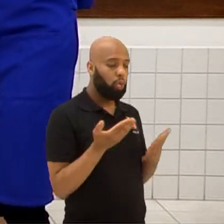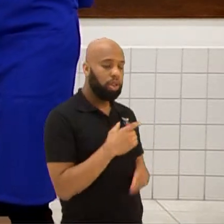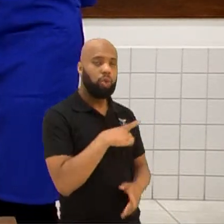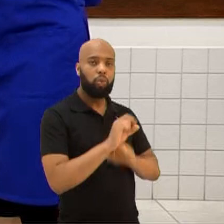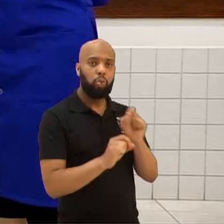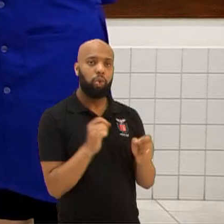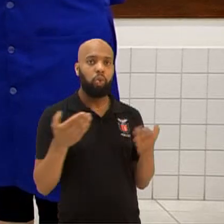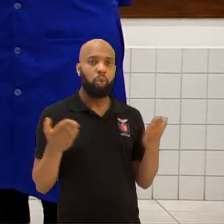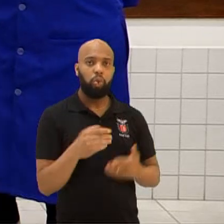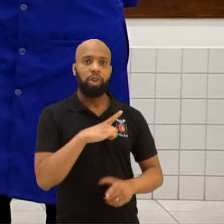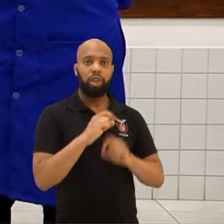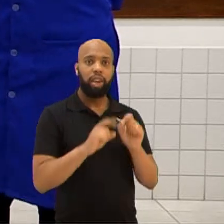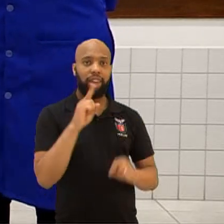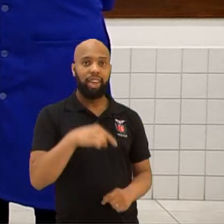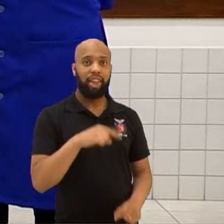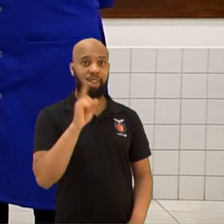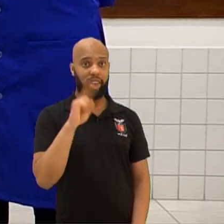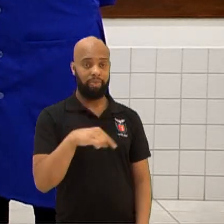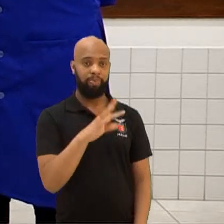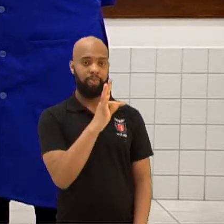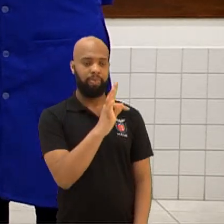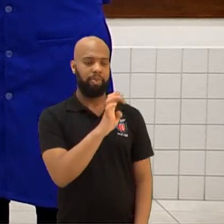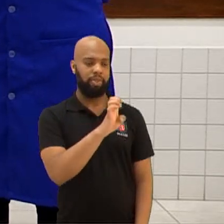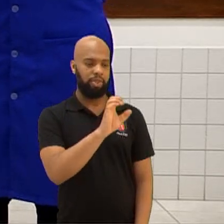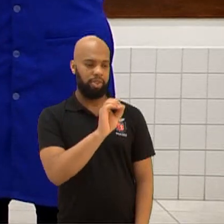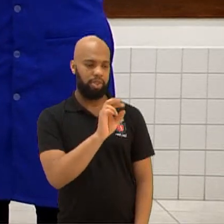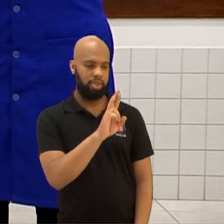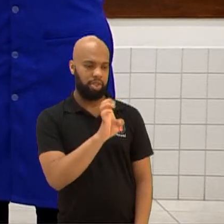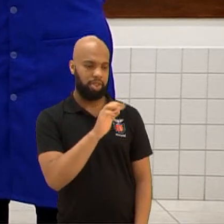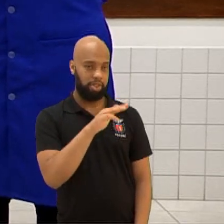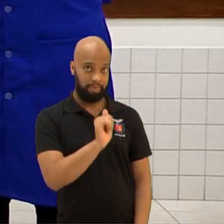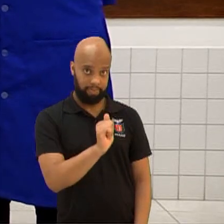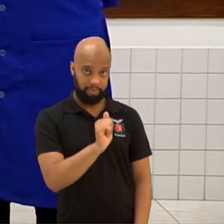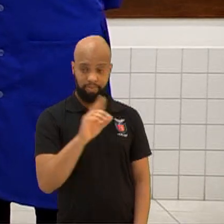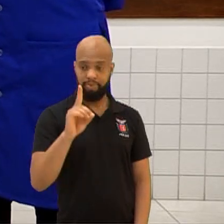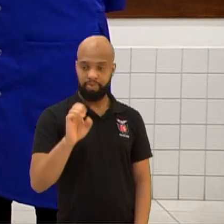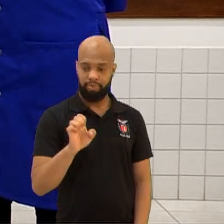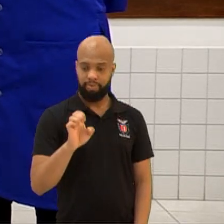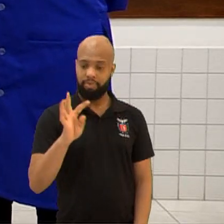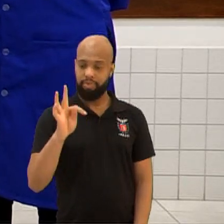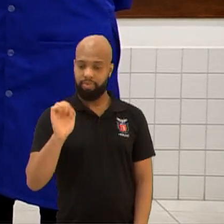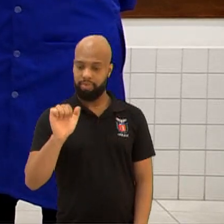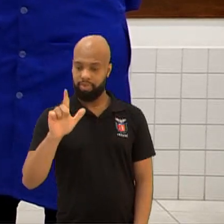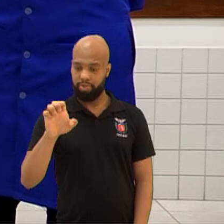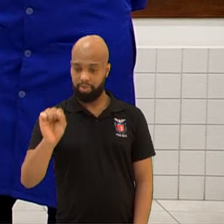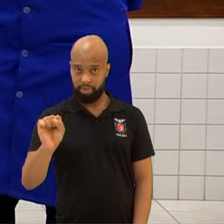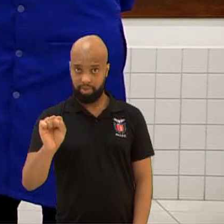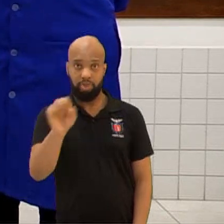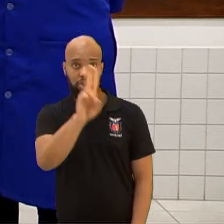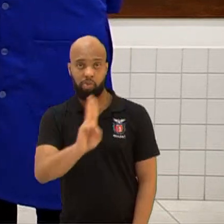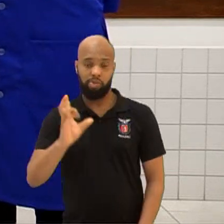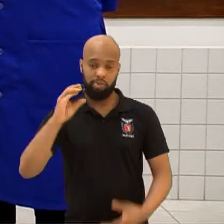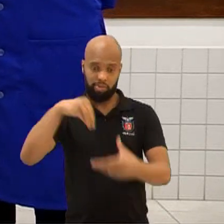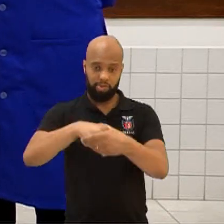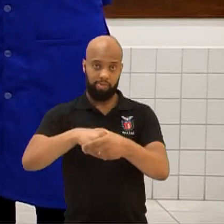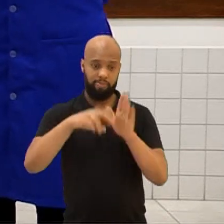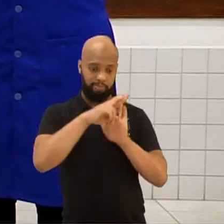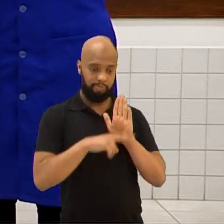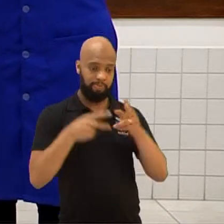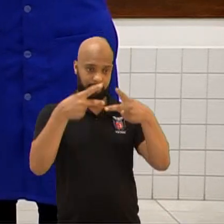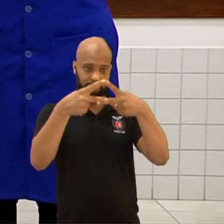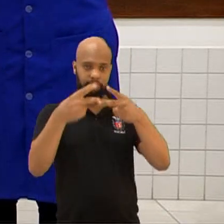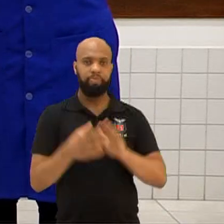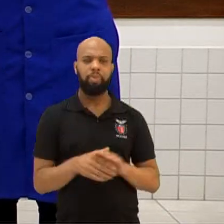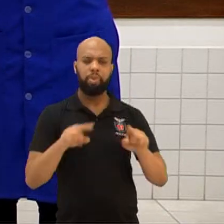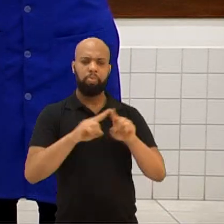teremos o Teorema de Thales aplicado nos triângulos, né? E aí... Vejamos, antes de